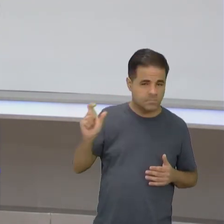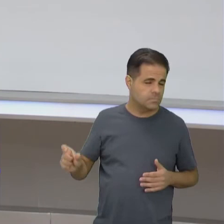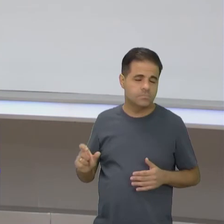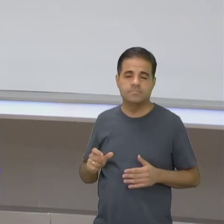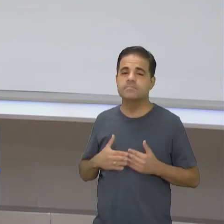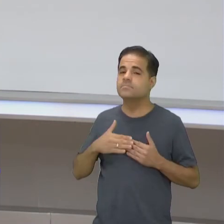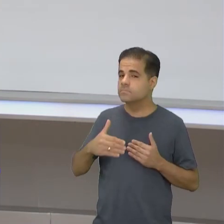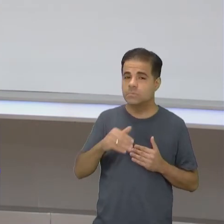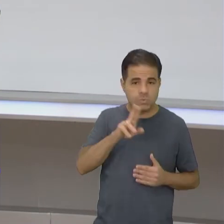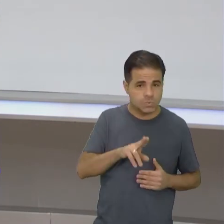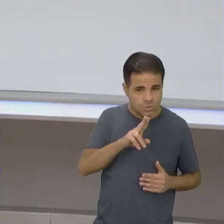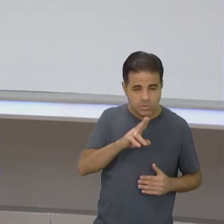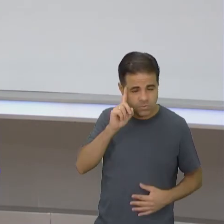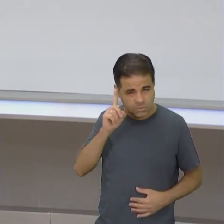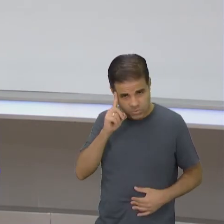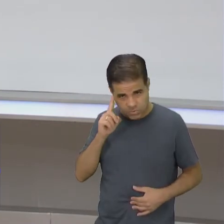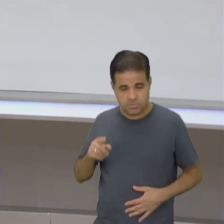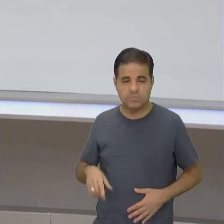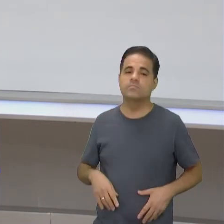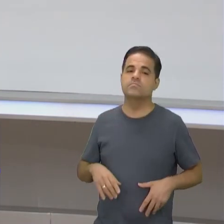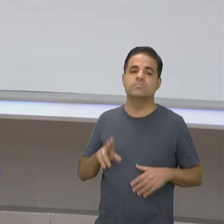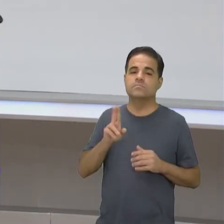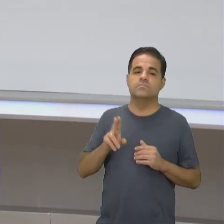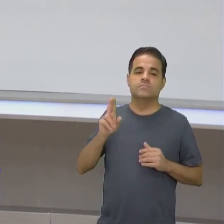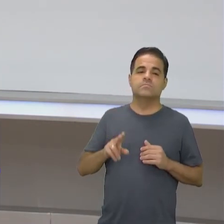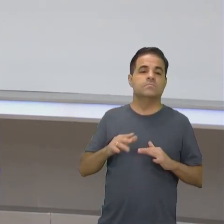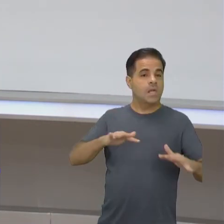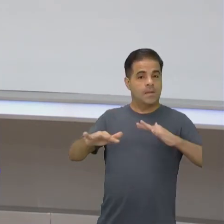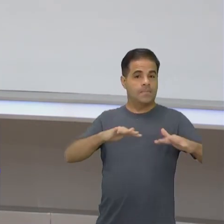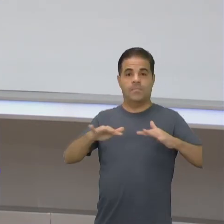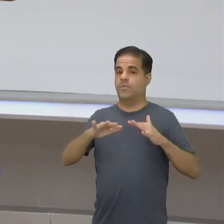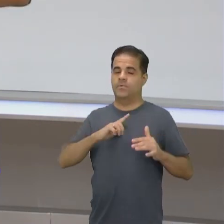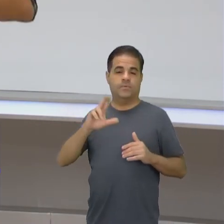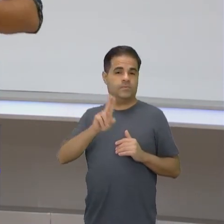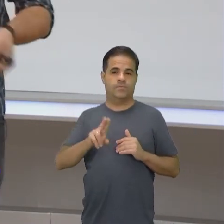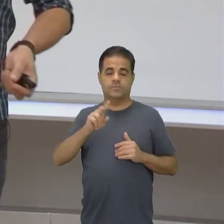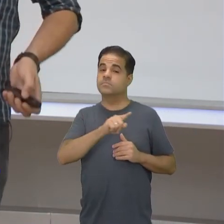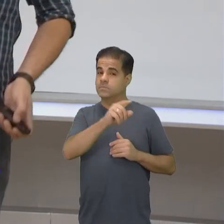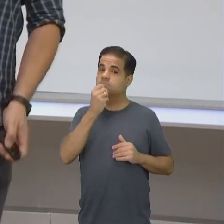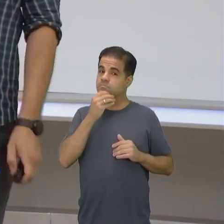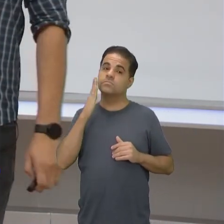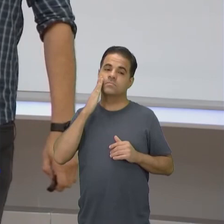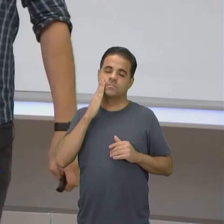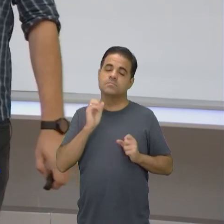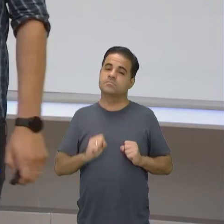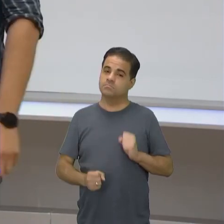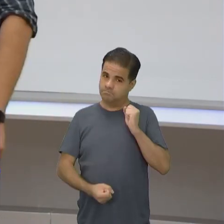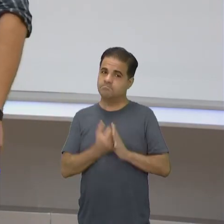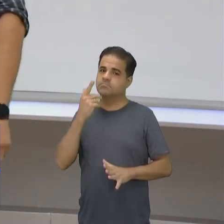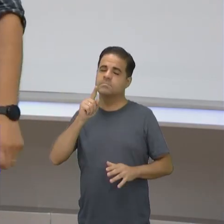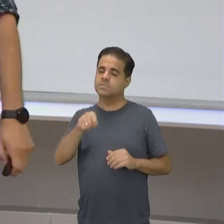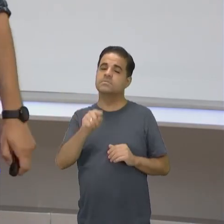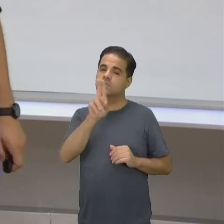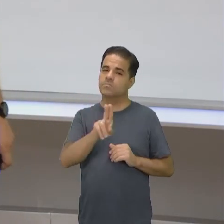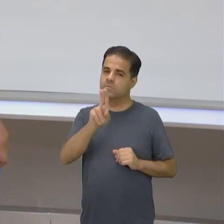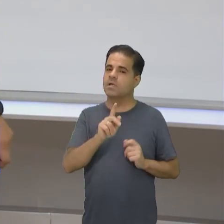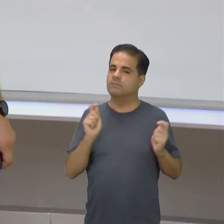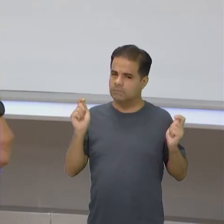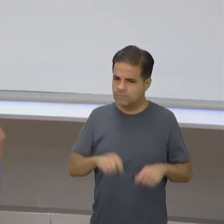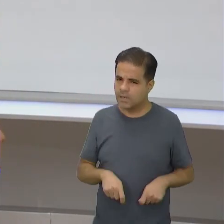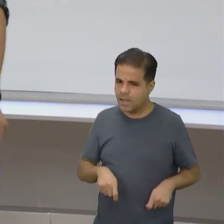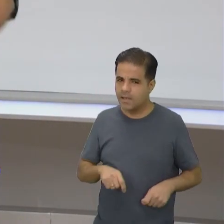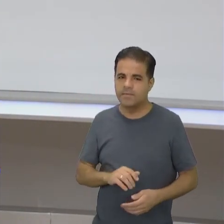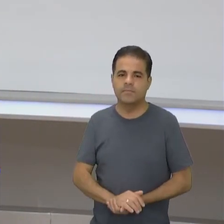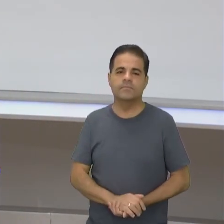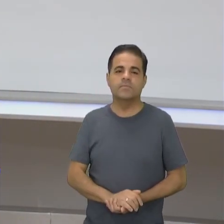vocês não usem no dia a dia, como earthquake, a gente não usa toda hora terremoto. Mas é bom você saber, pode aparecer algum momento que você vai utilizar.